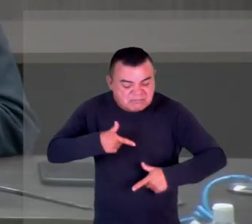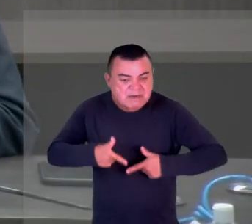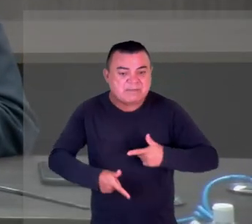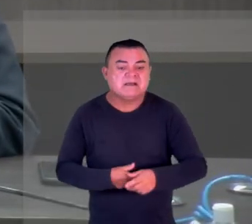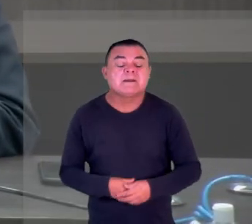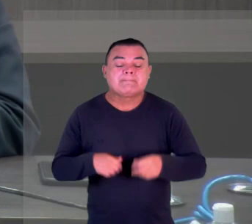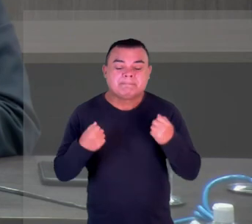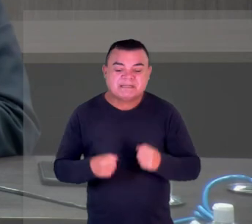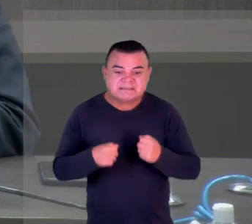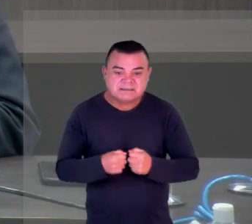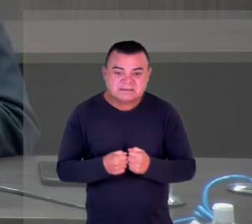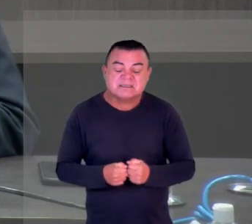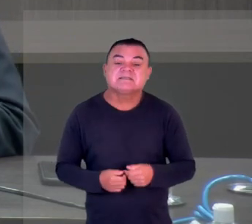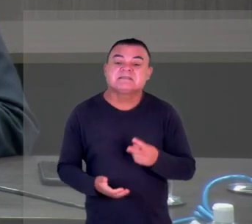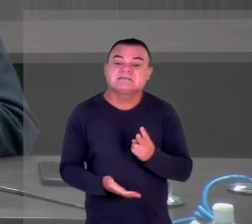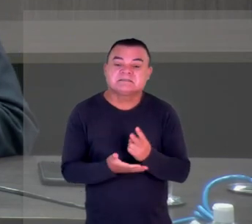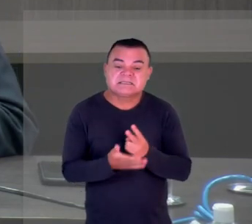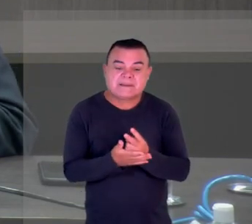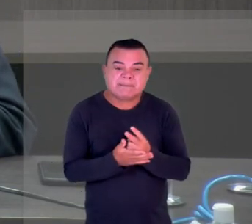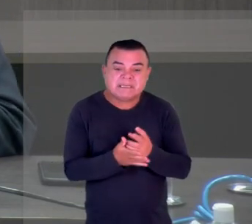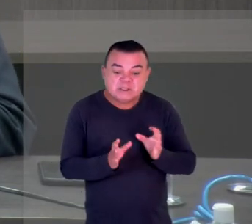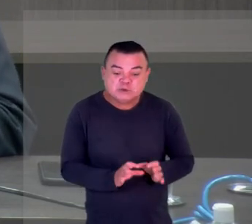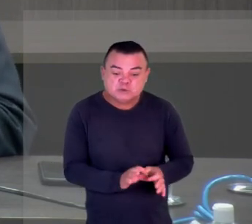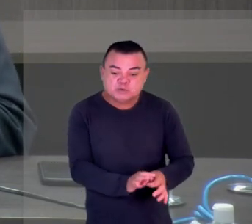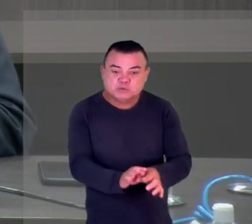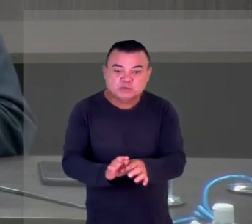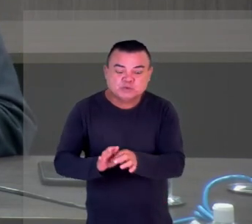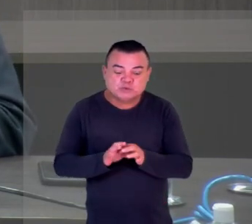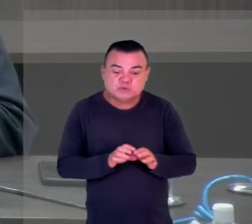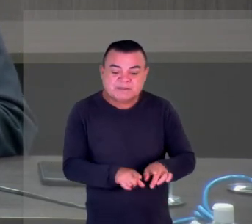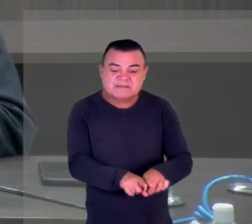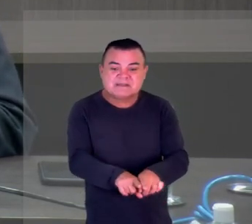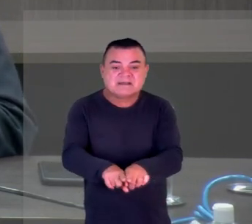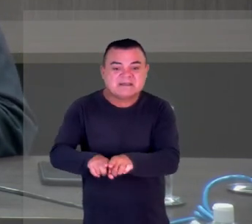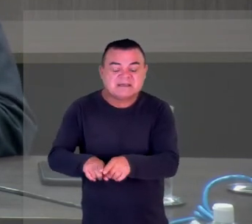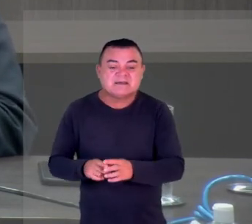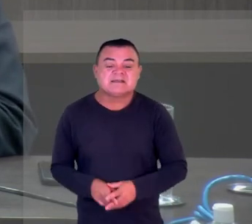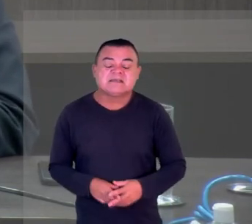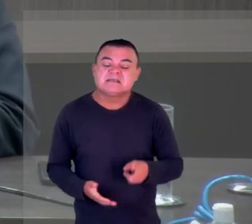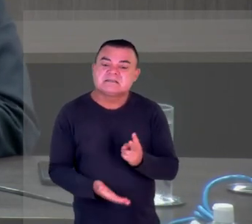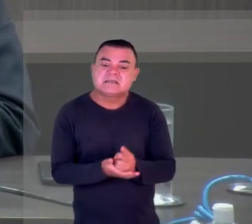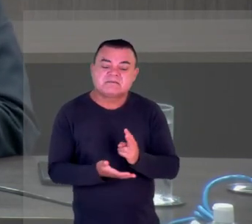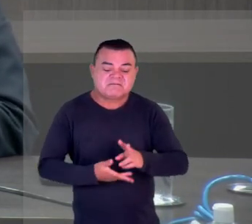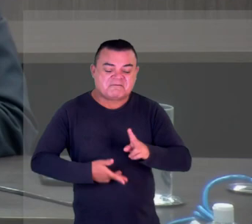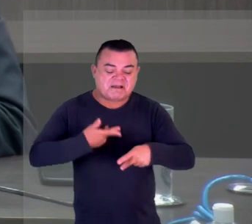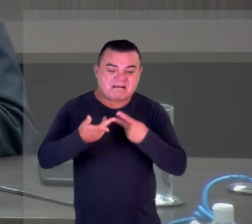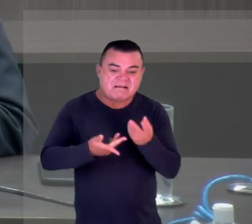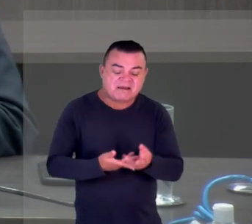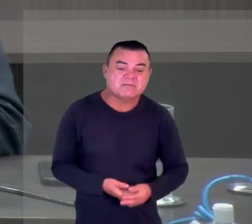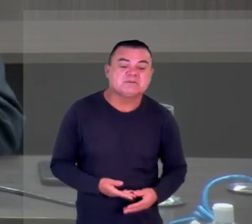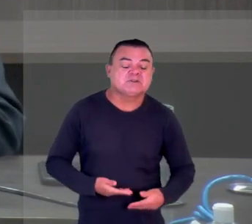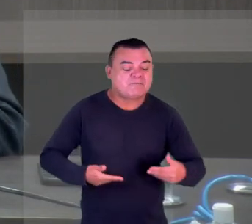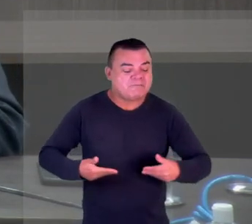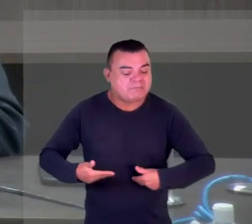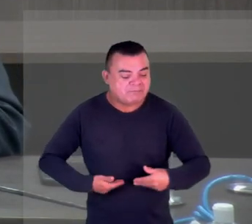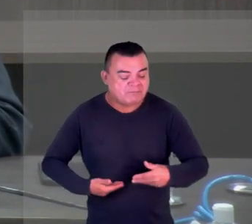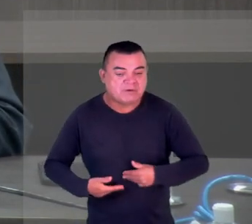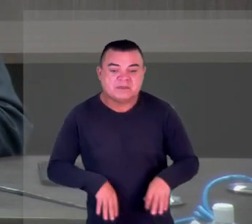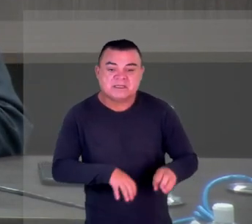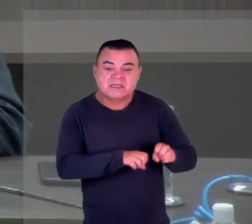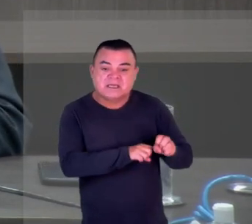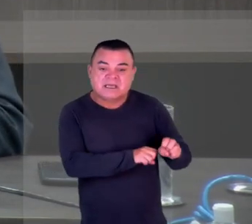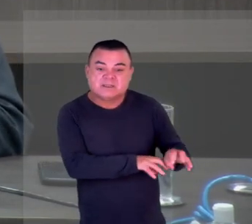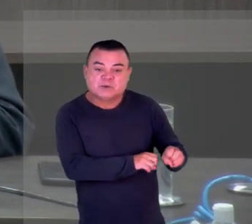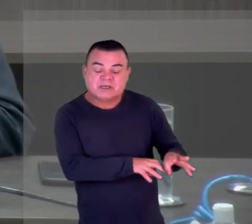em crime se não falarmos De fome se não falarmos de educação se não falarmos de saúde pois a